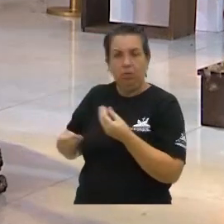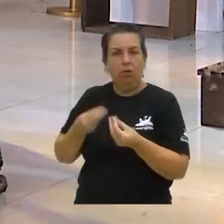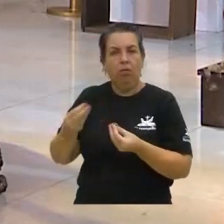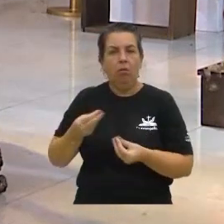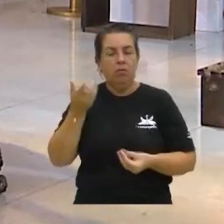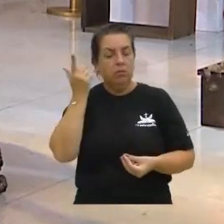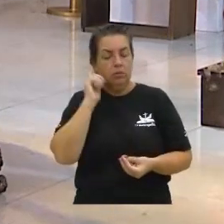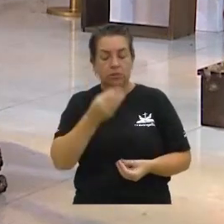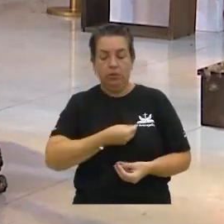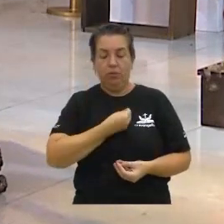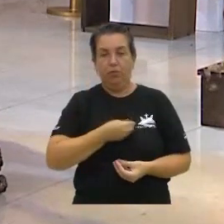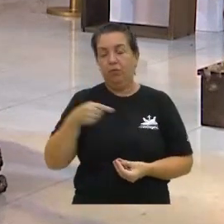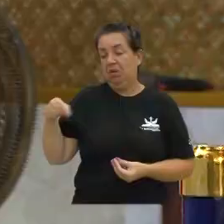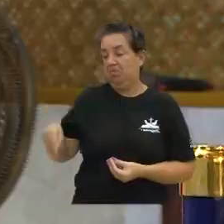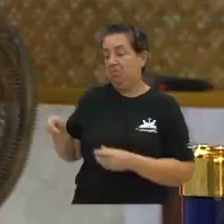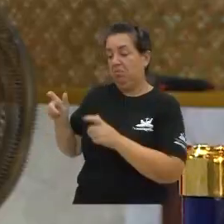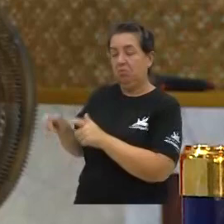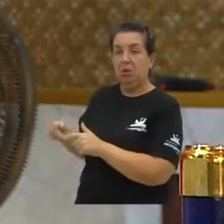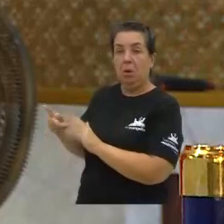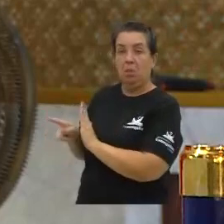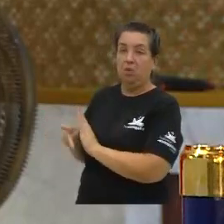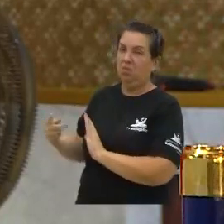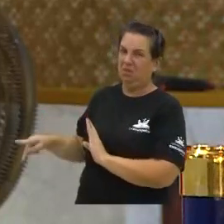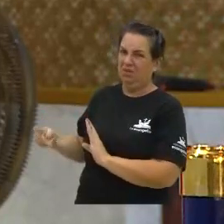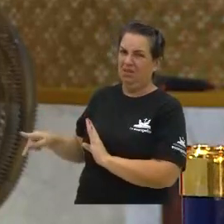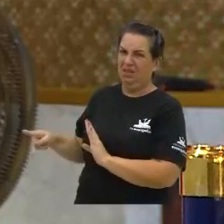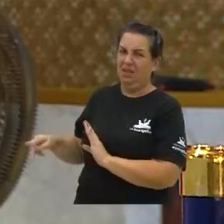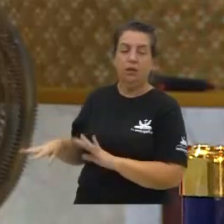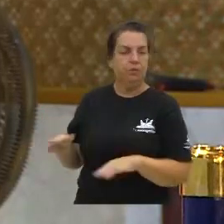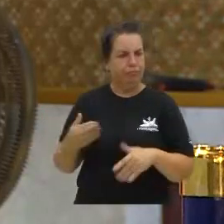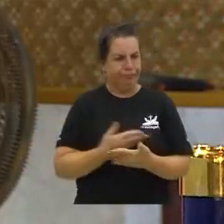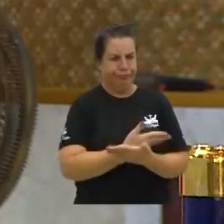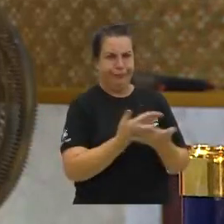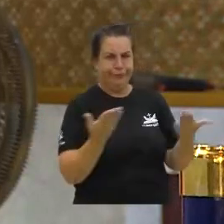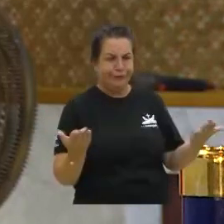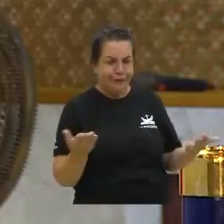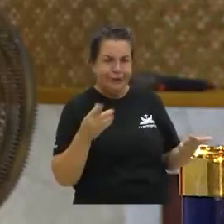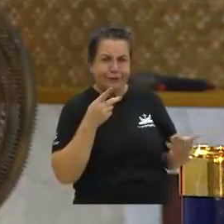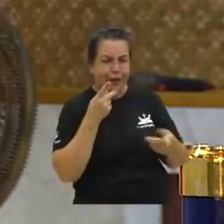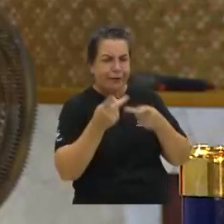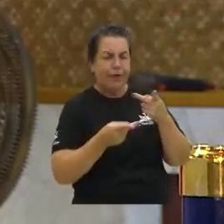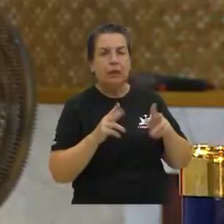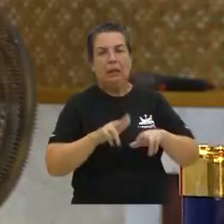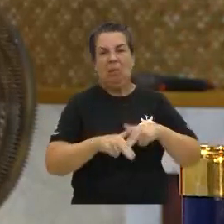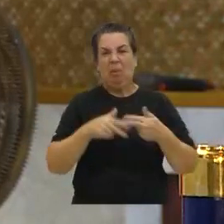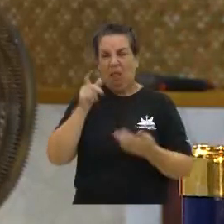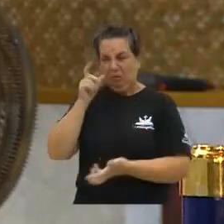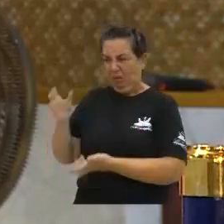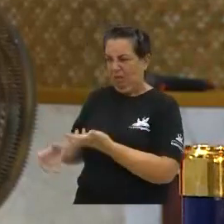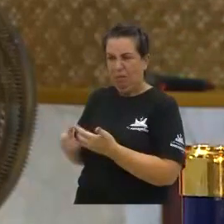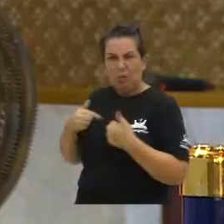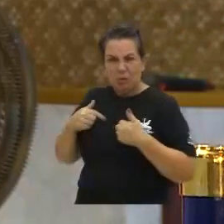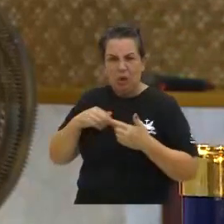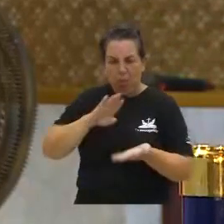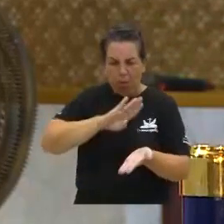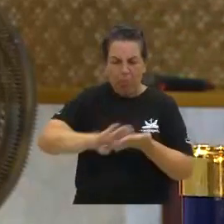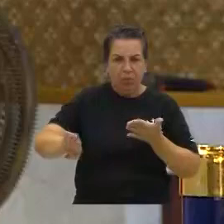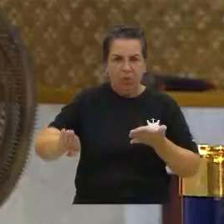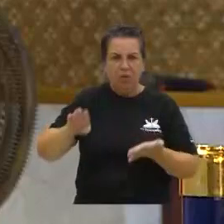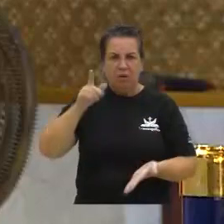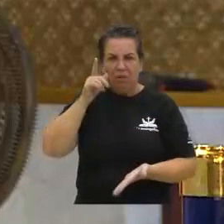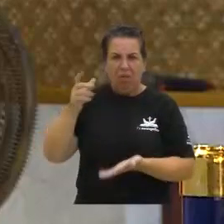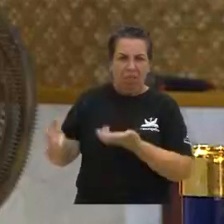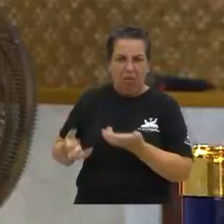sobreviver o seu reino? Vós dizeis que é por Belzebu que eu expulso os